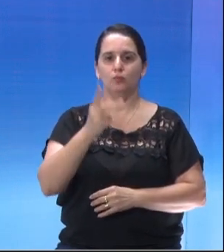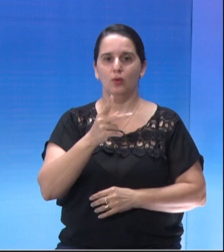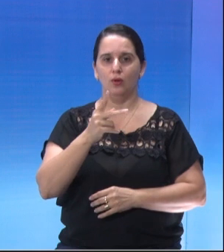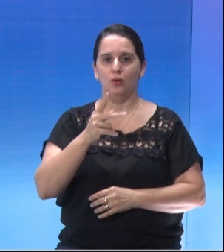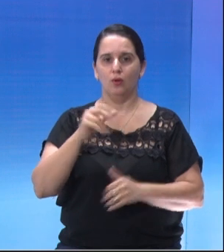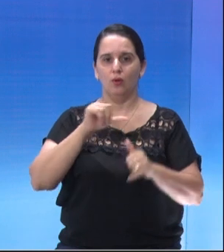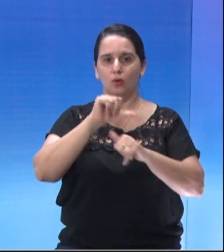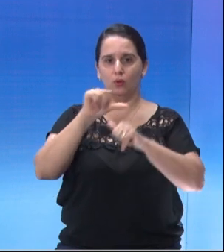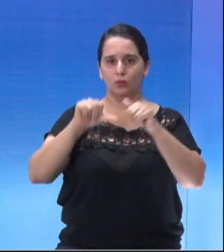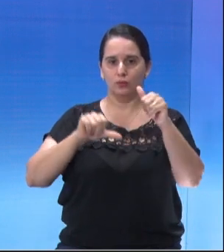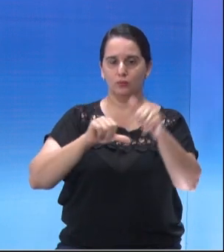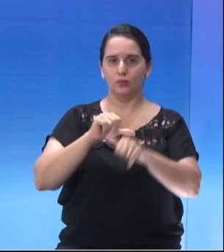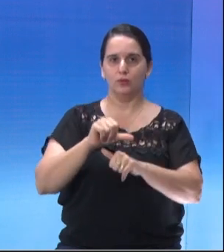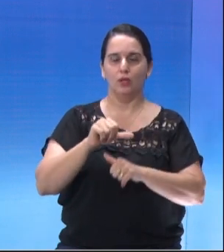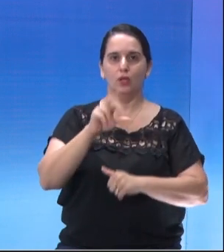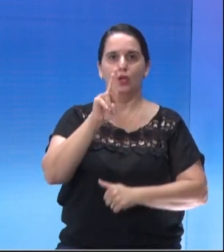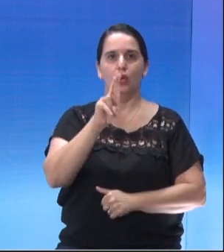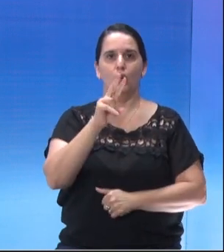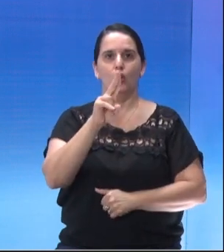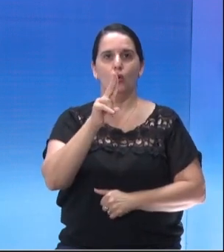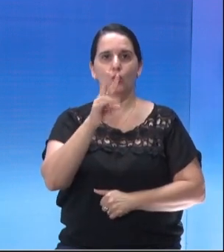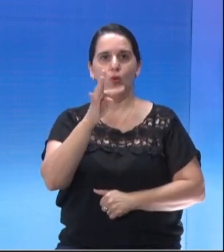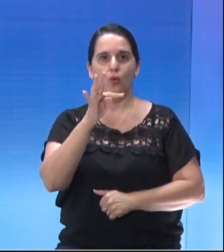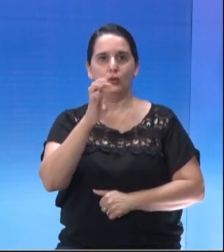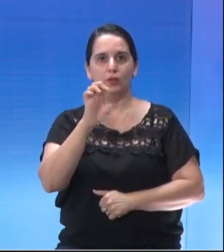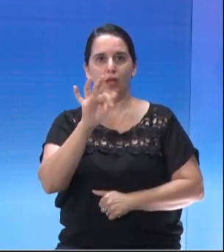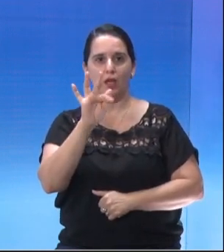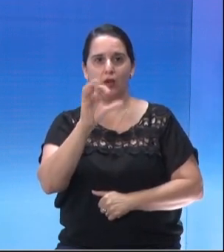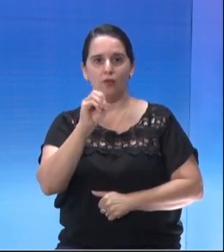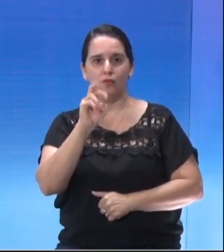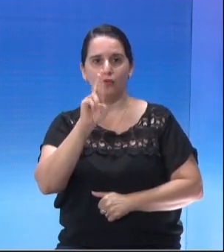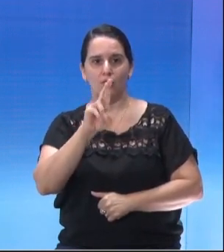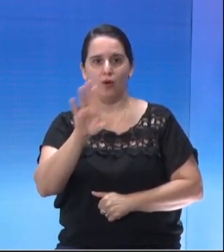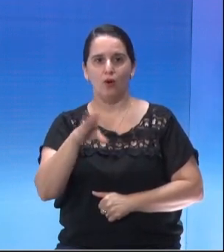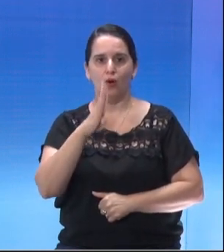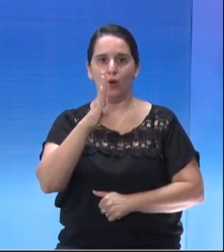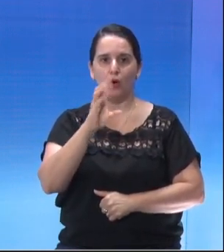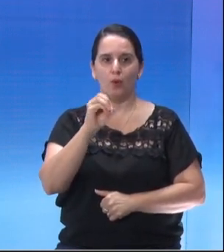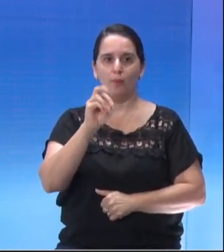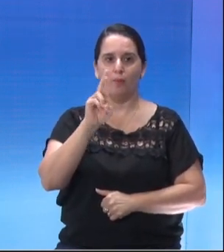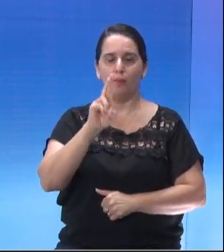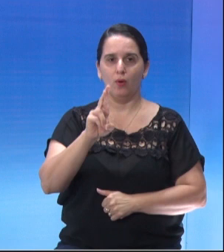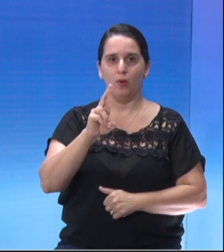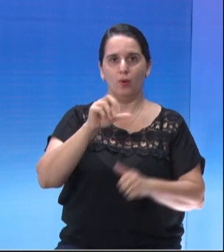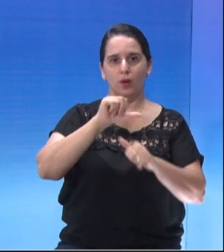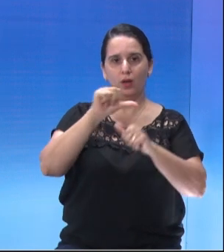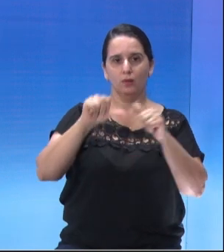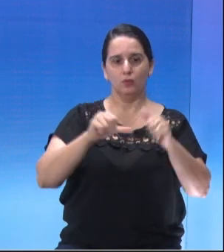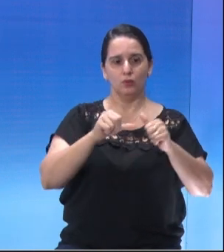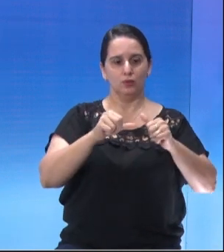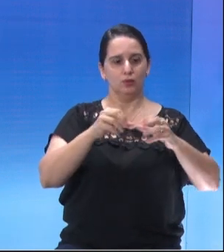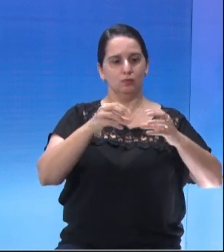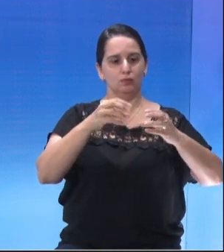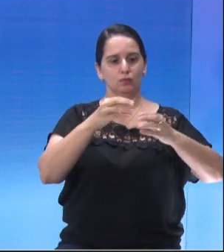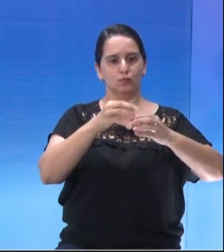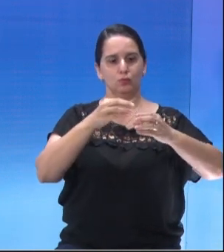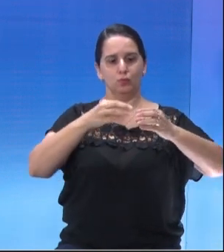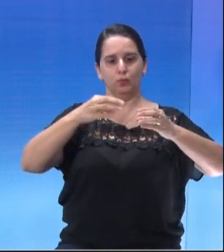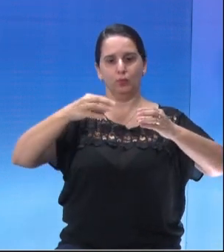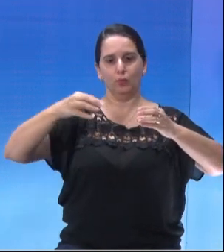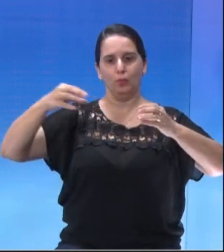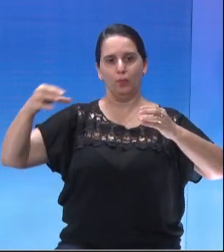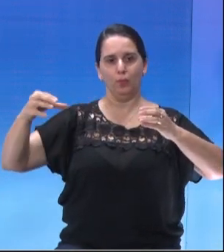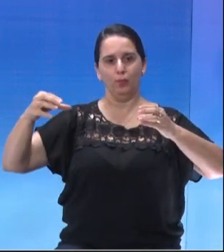de Rutherford-Bohr, como vocês queiram chamar. Nesse modelo, ele divide a eletrosfera em camadas